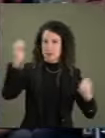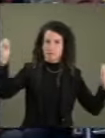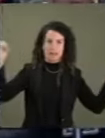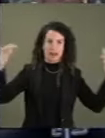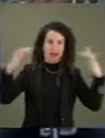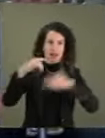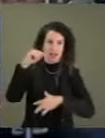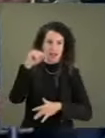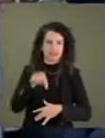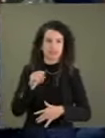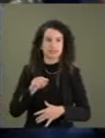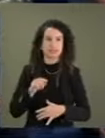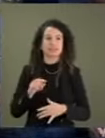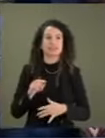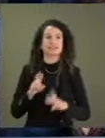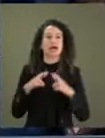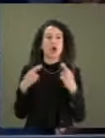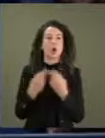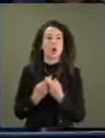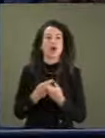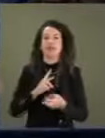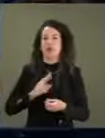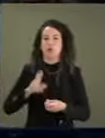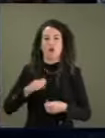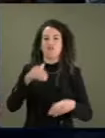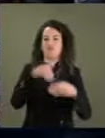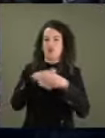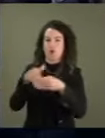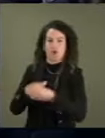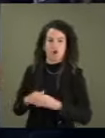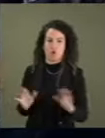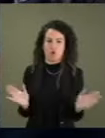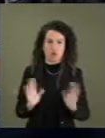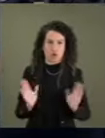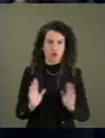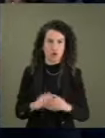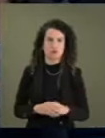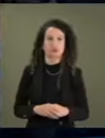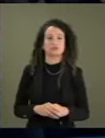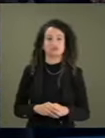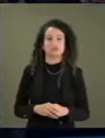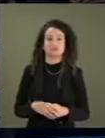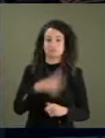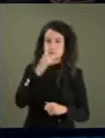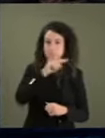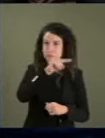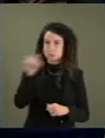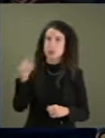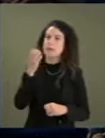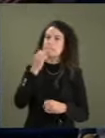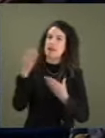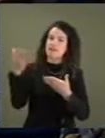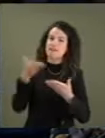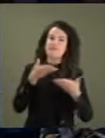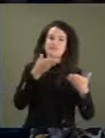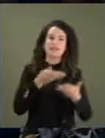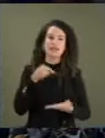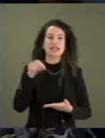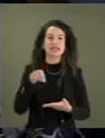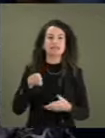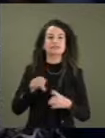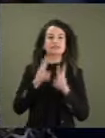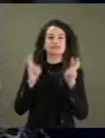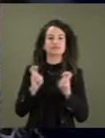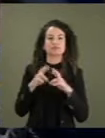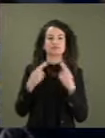deliberativa. Hoje não tem votações de matérias. Sejam muito bem-vindos aqui à sessão de discursos